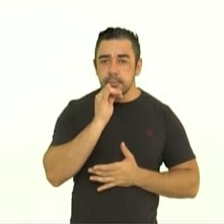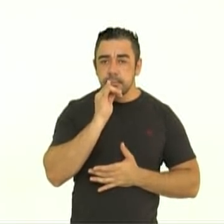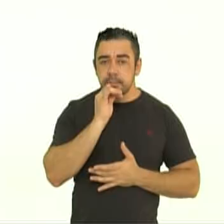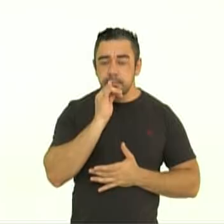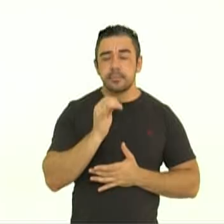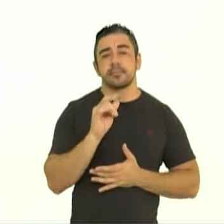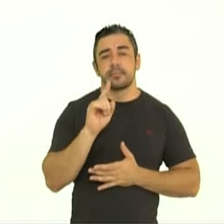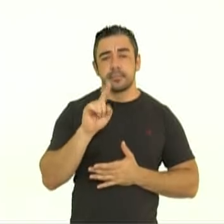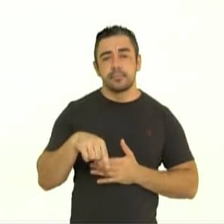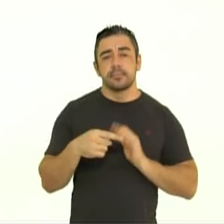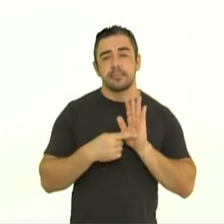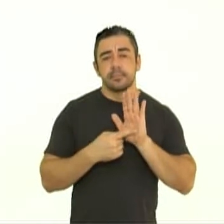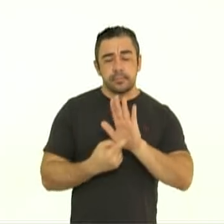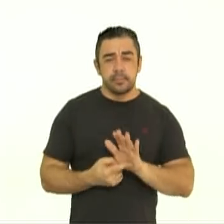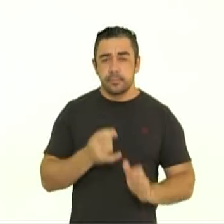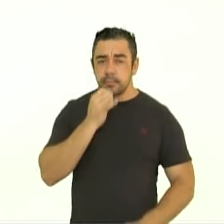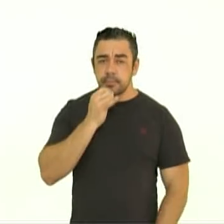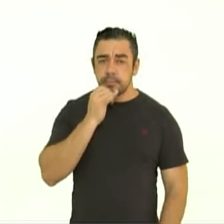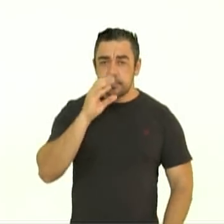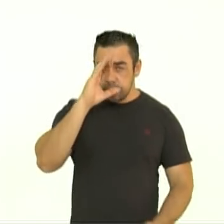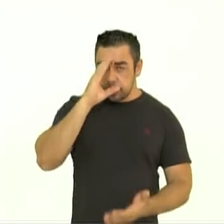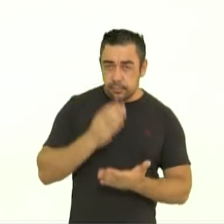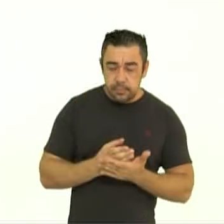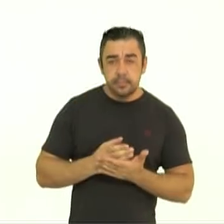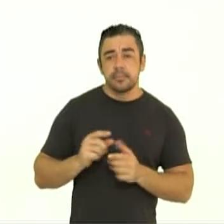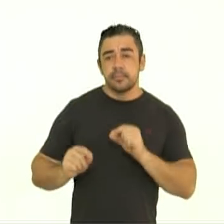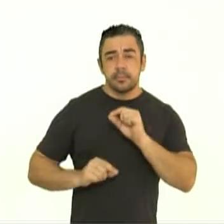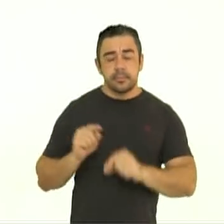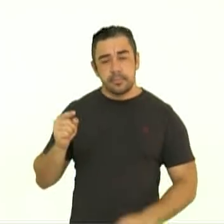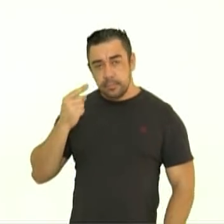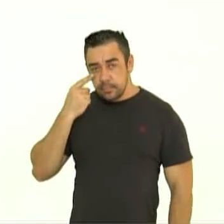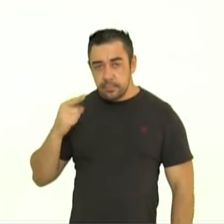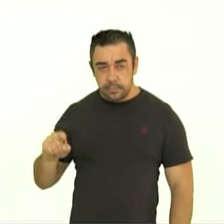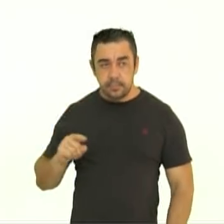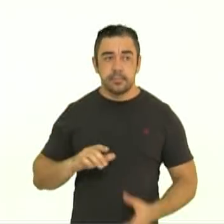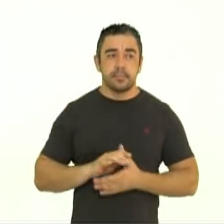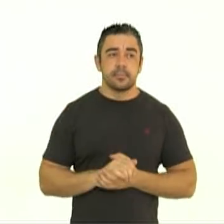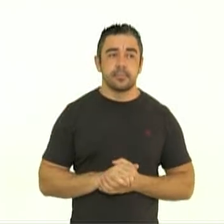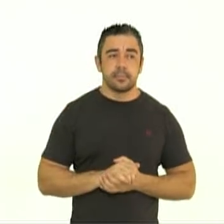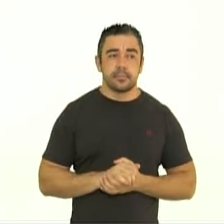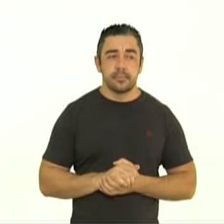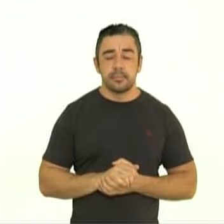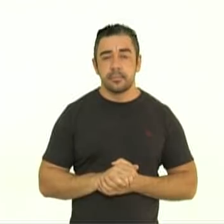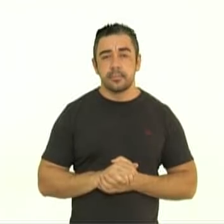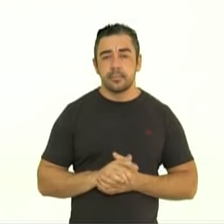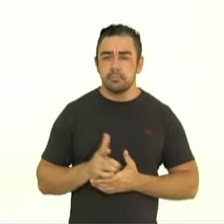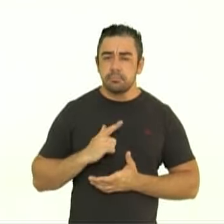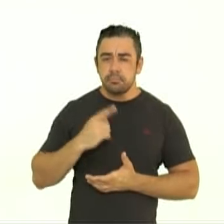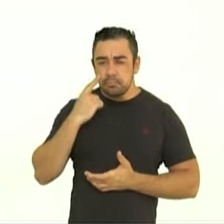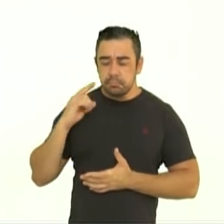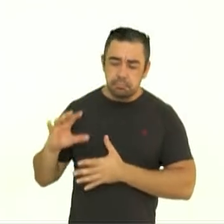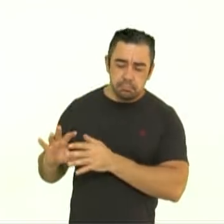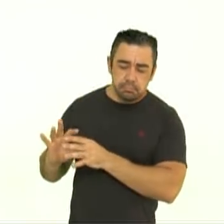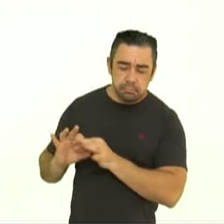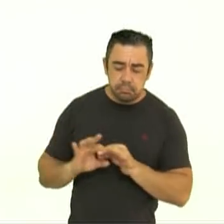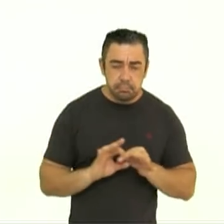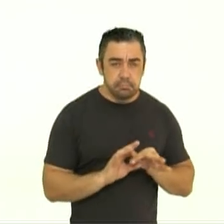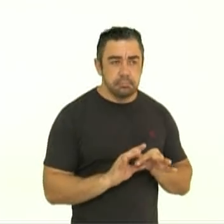um exemplo da sua tese, daquilo que está sendo trabalhado ali então. Para contextualizar, e quais são